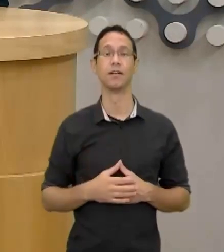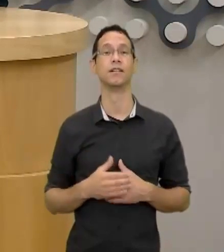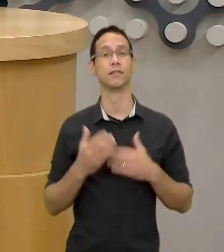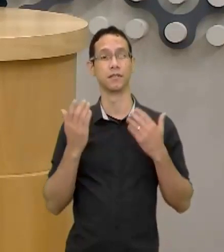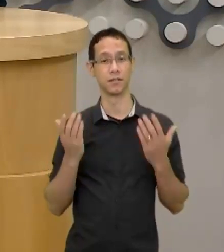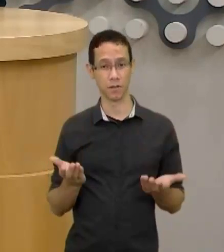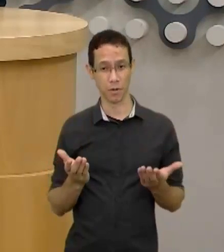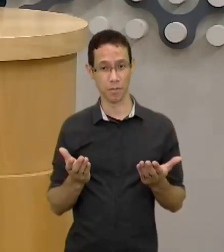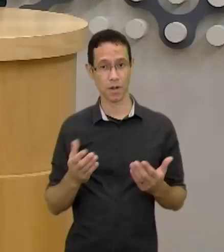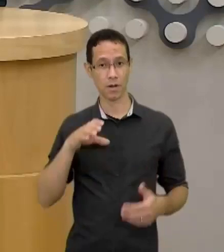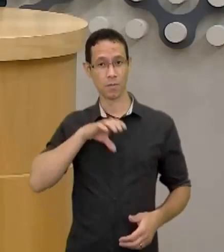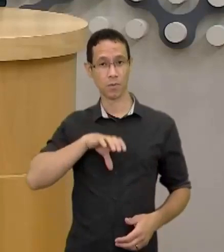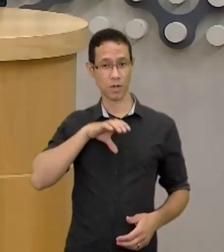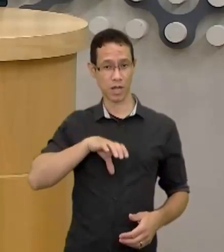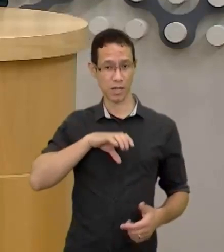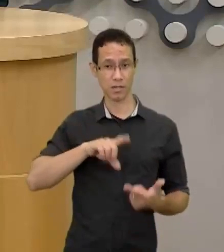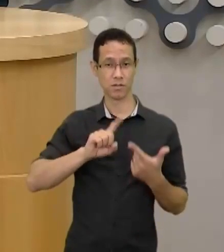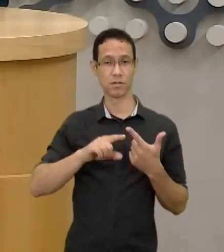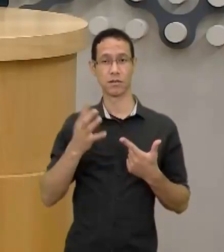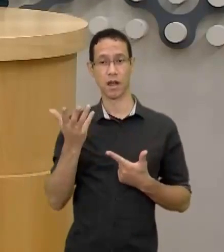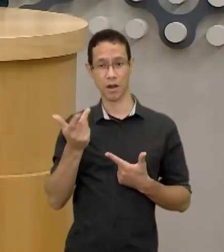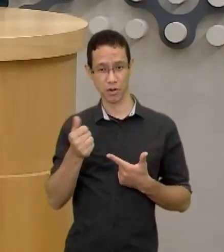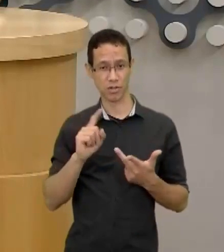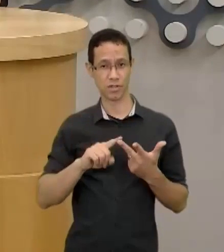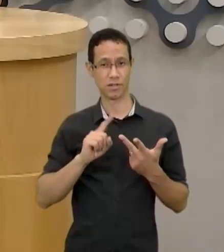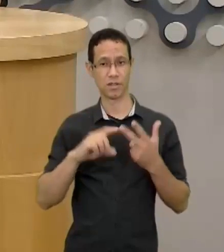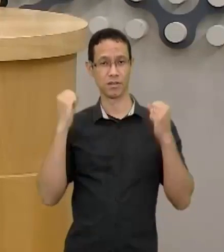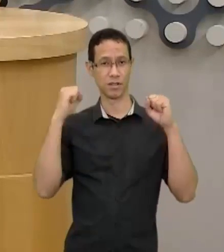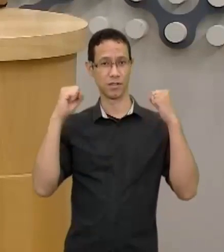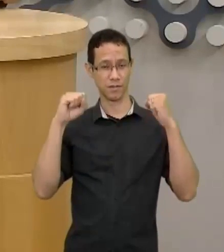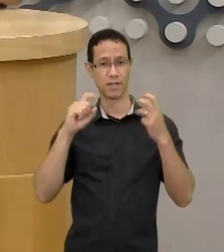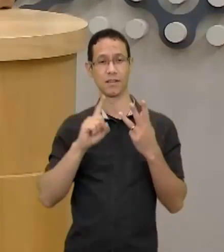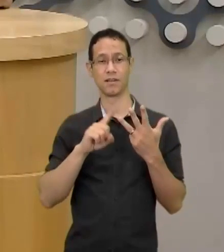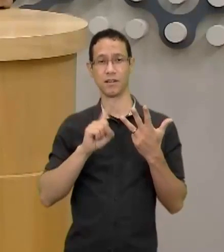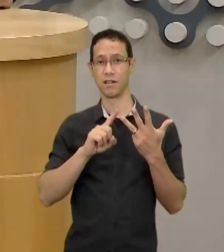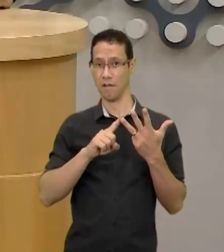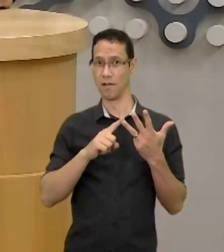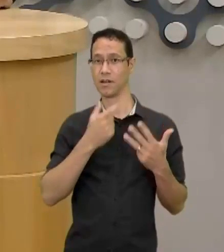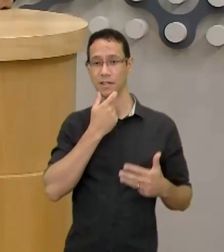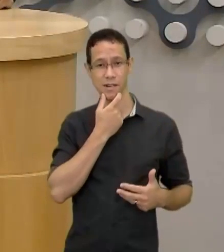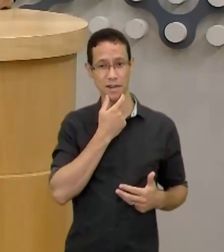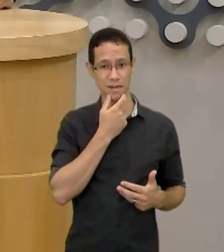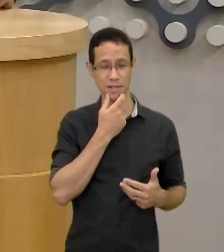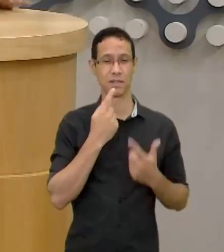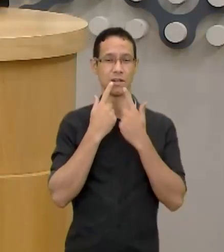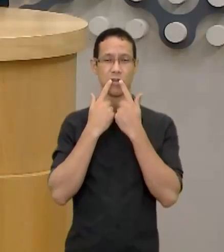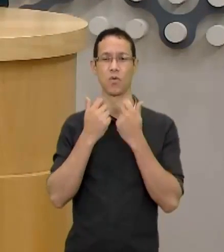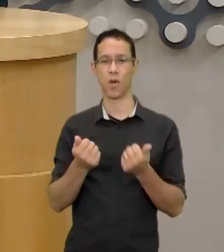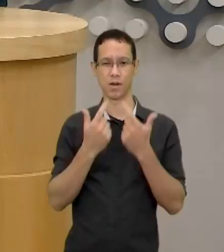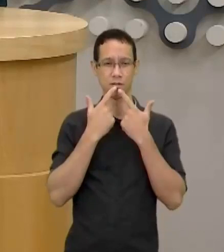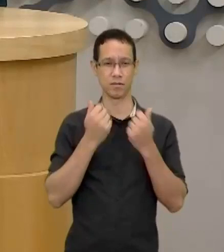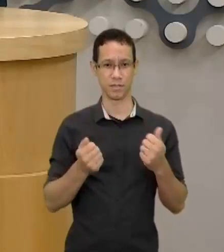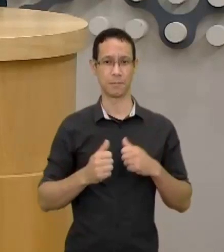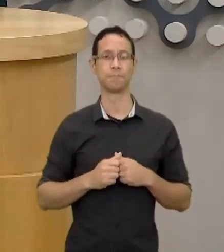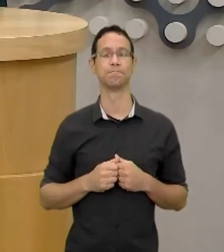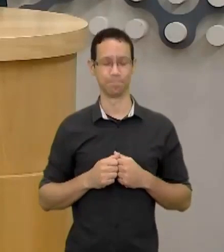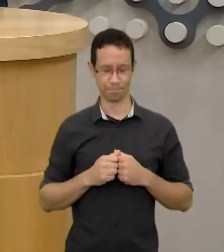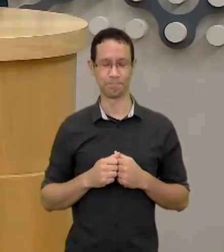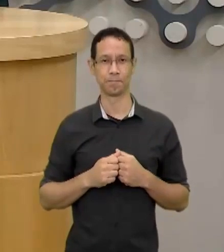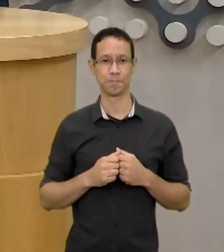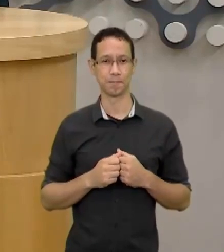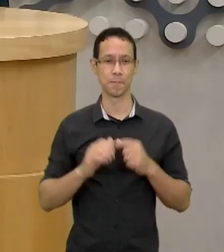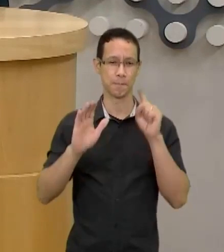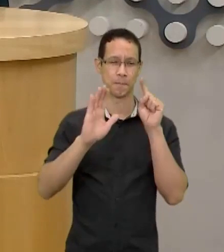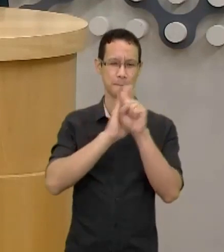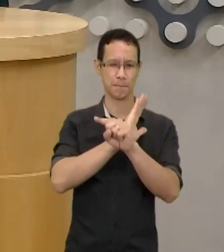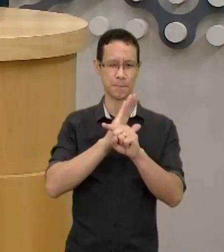seja, língua portuguesa, artes, educação física e inglês são as disciplinas de linguagens, certo? É isso aí. Agora a pergunta vai